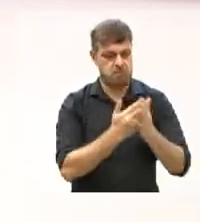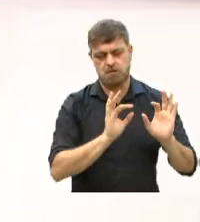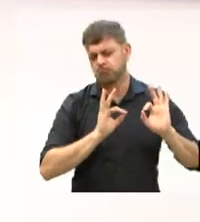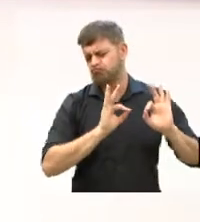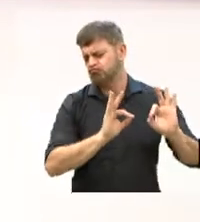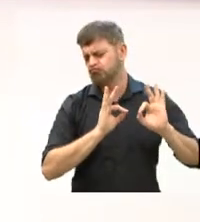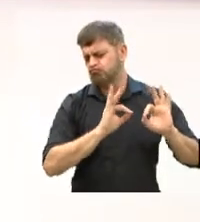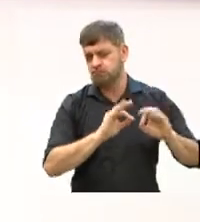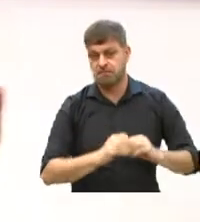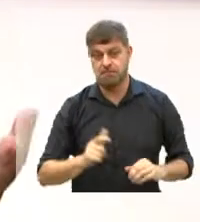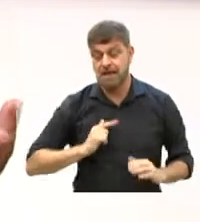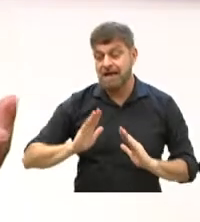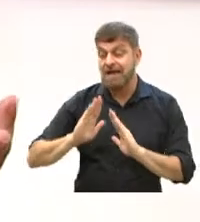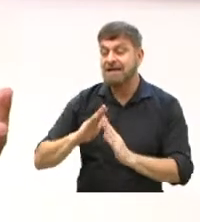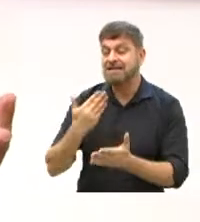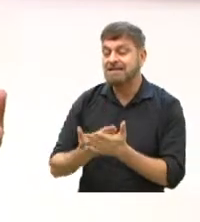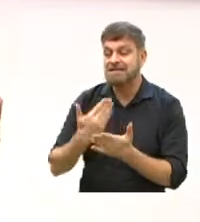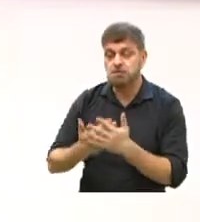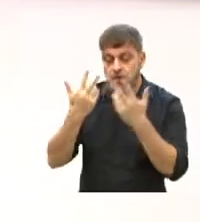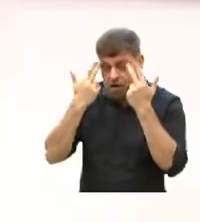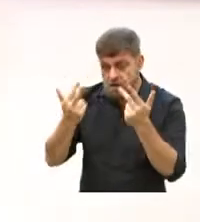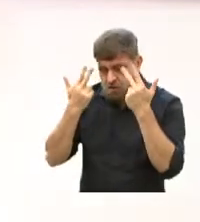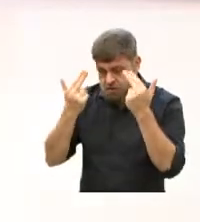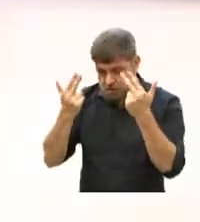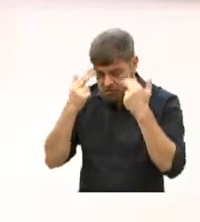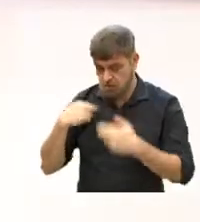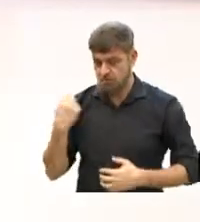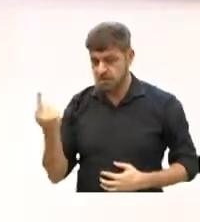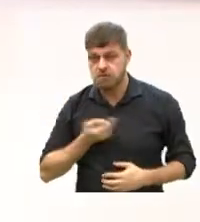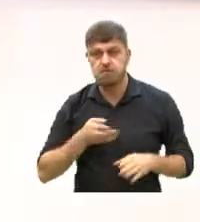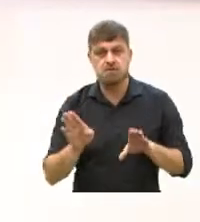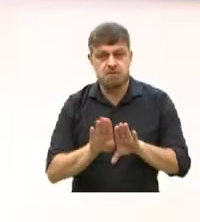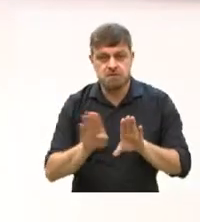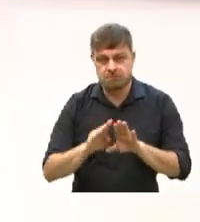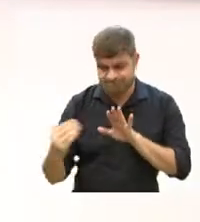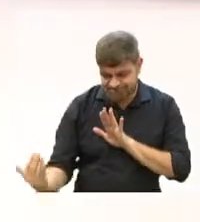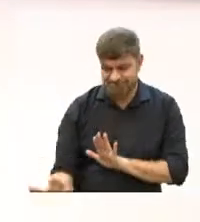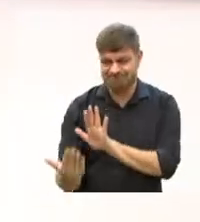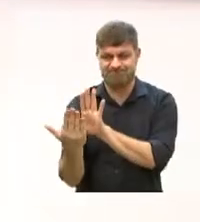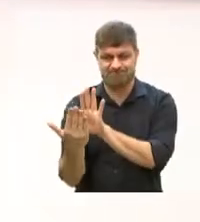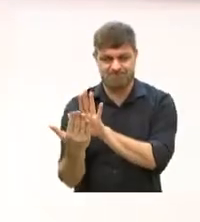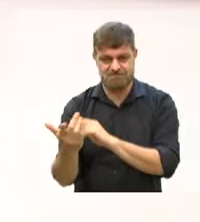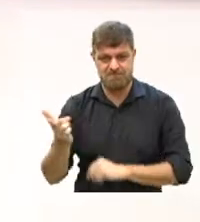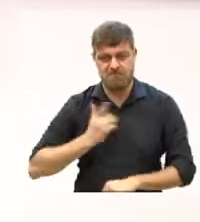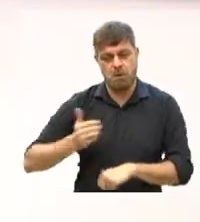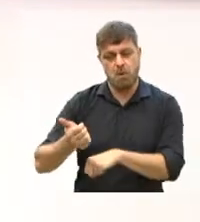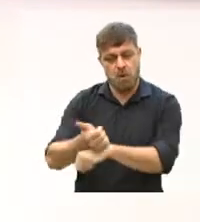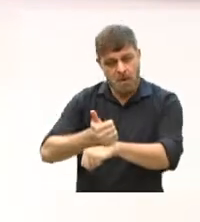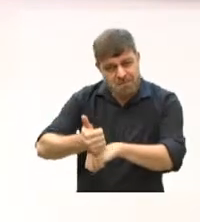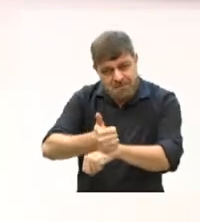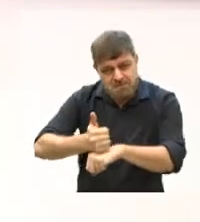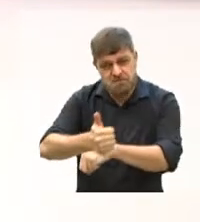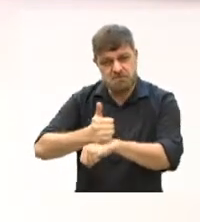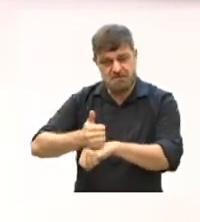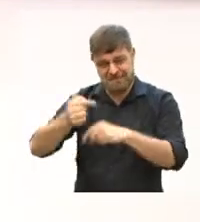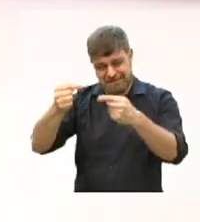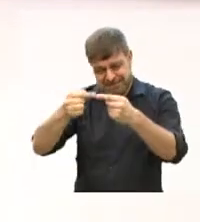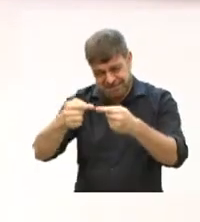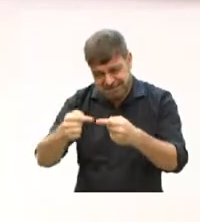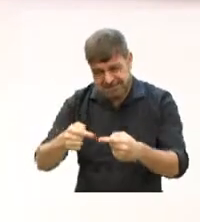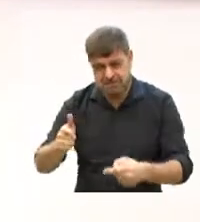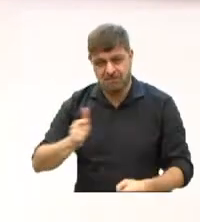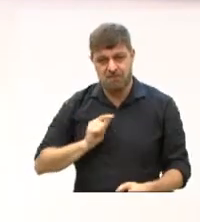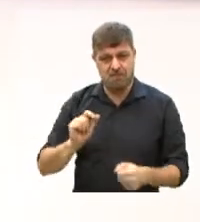né? Mas nas outras escolas regulares, a gente também se depara com isso, tanto profissionais que estão envolvidos, que